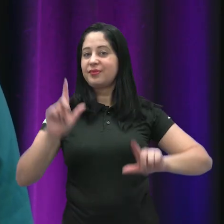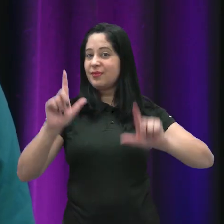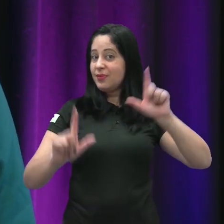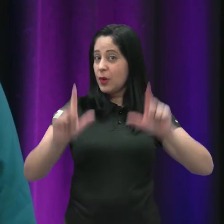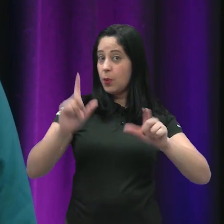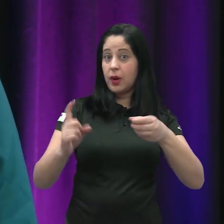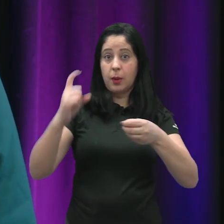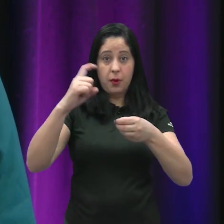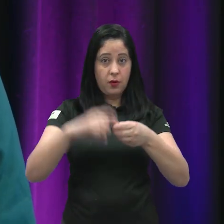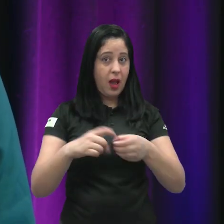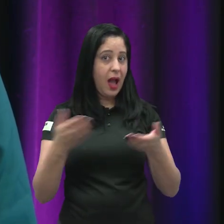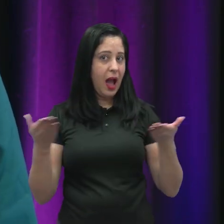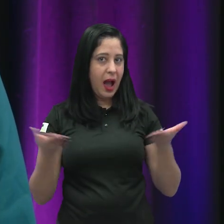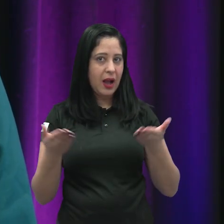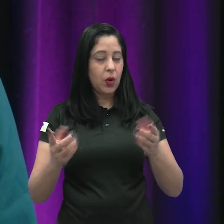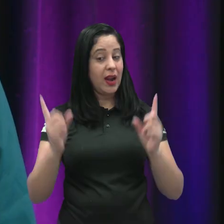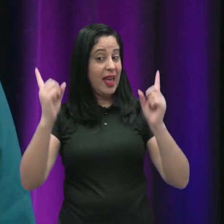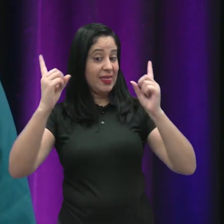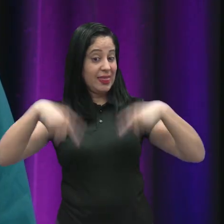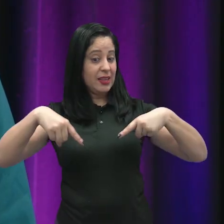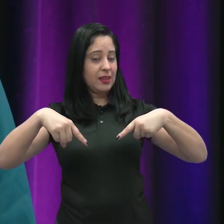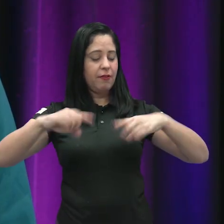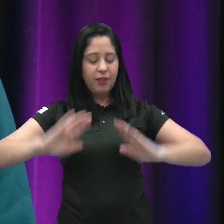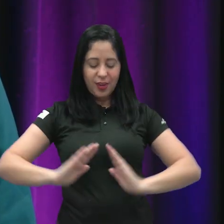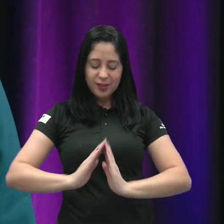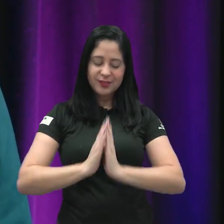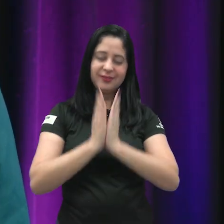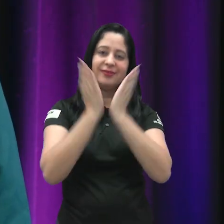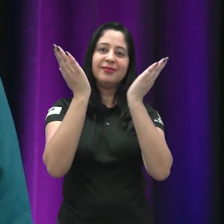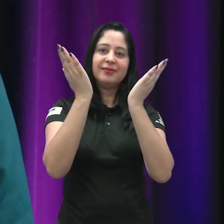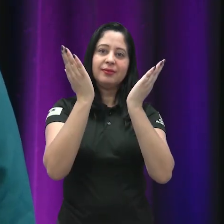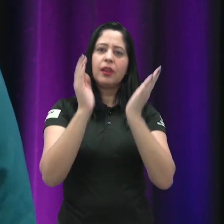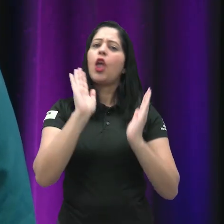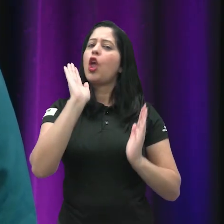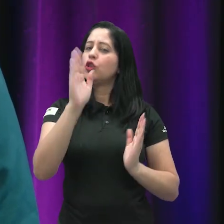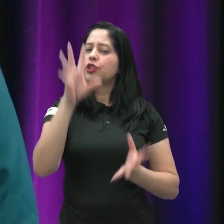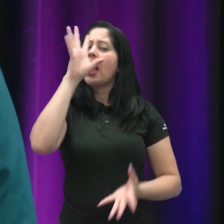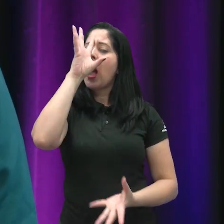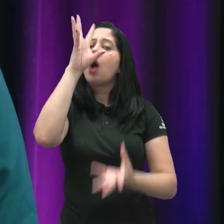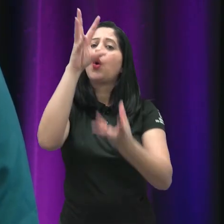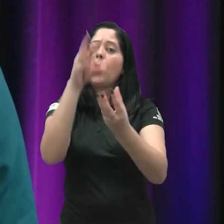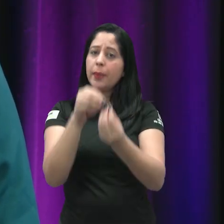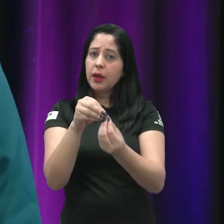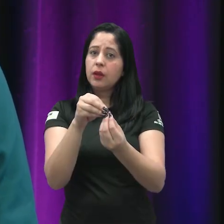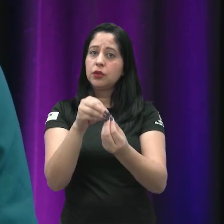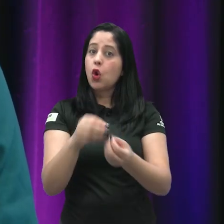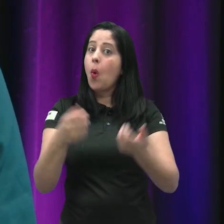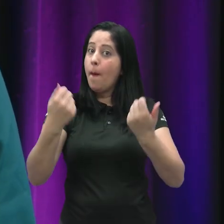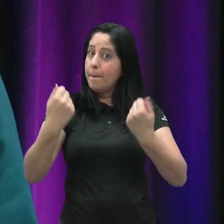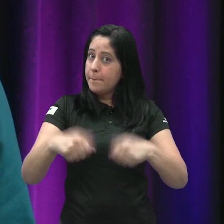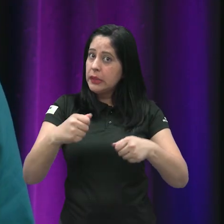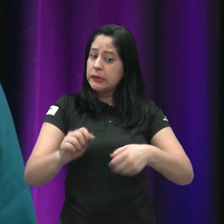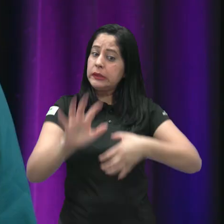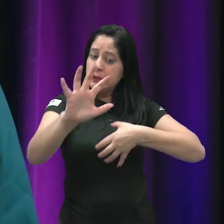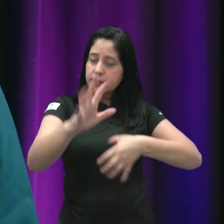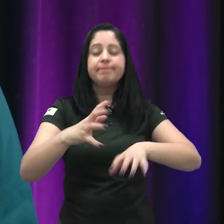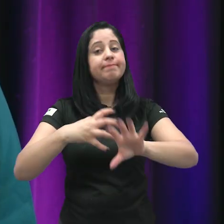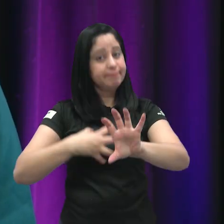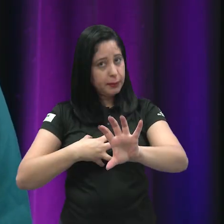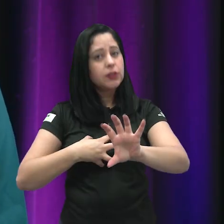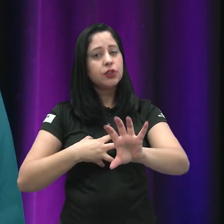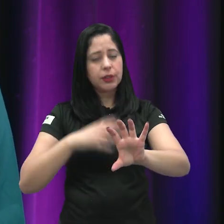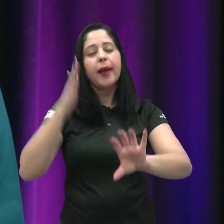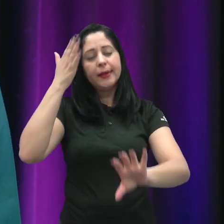Estamos de volta e agora com o Desafio Inspiração. A gente já entendeu a importância de sermos pessoas mais empáticas,